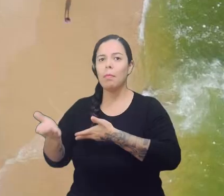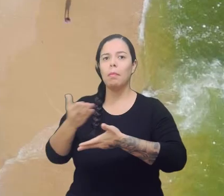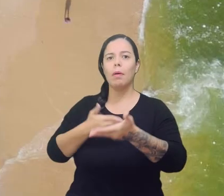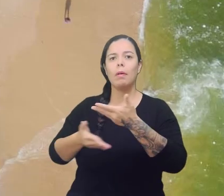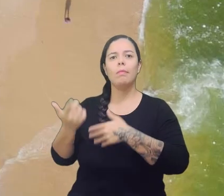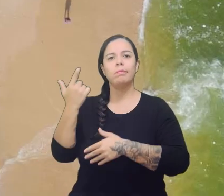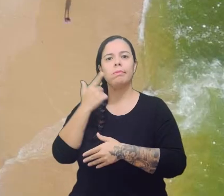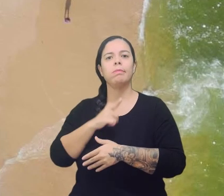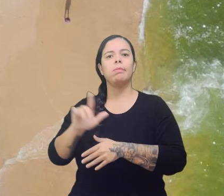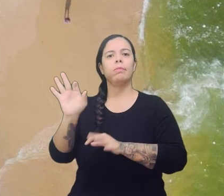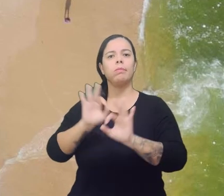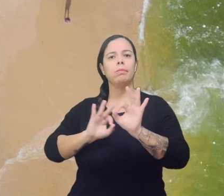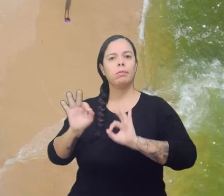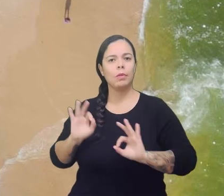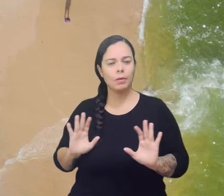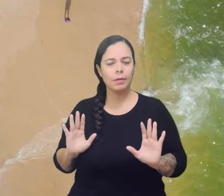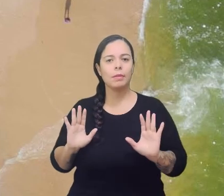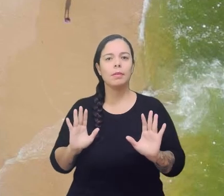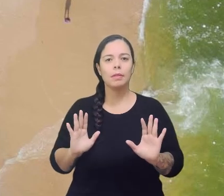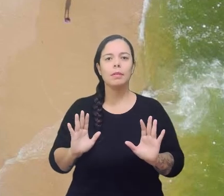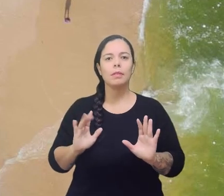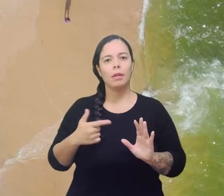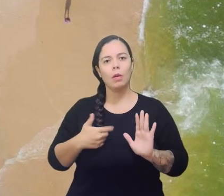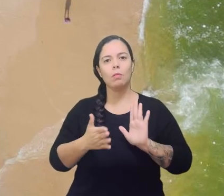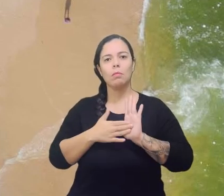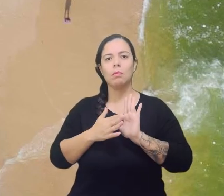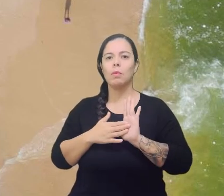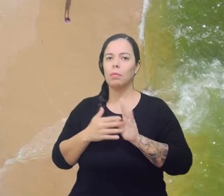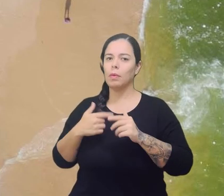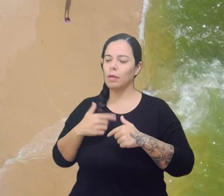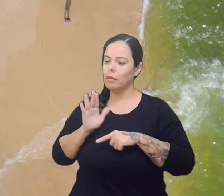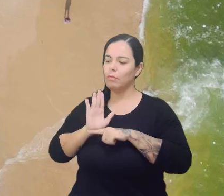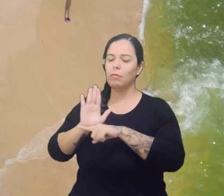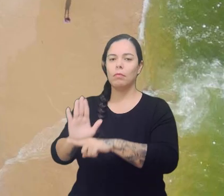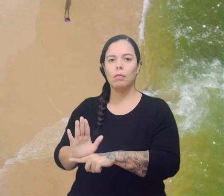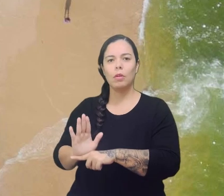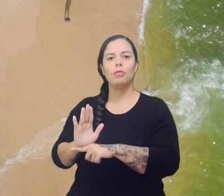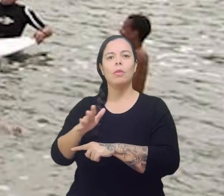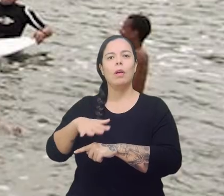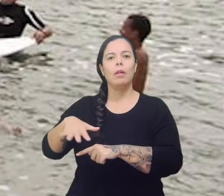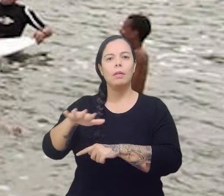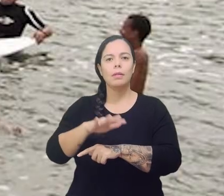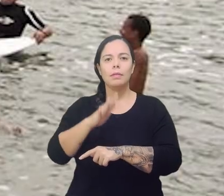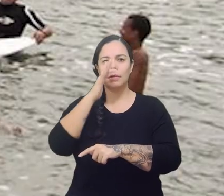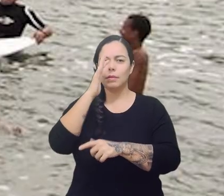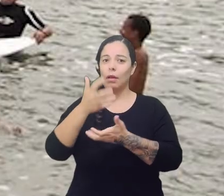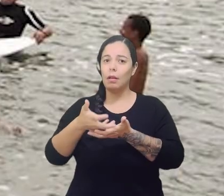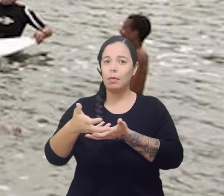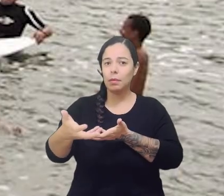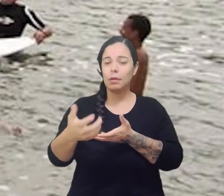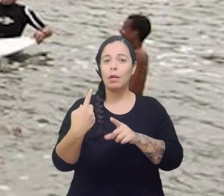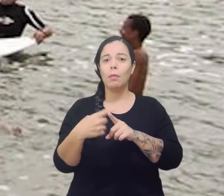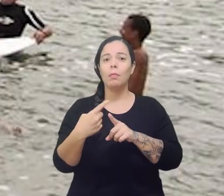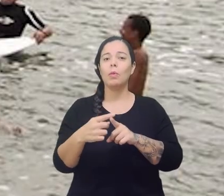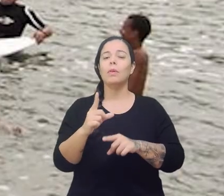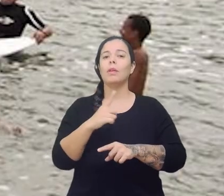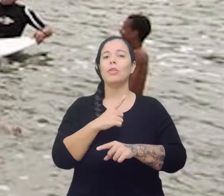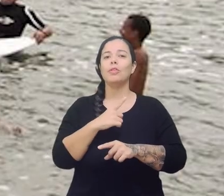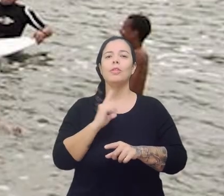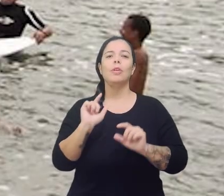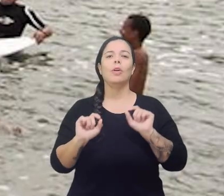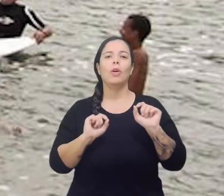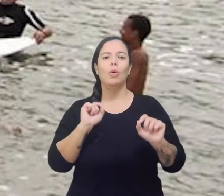me propondo a dar uma ajuda a ele nessa questão ambiental, porque ele usava muito a questão de proteção ambiental